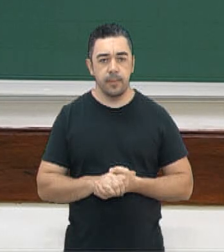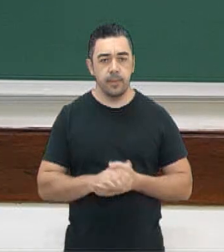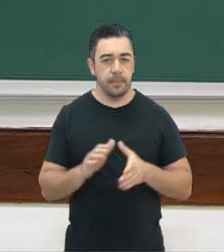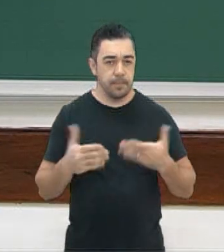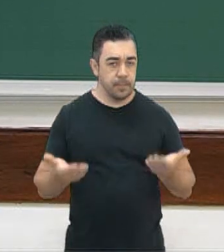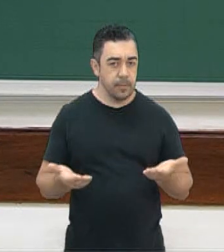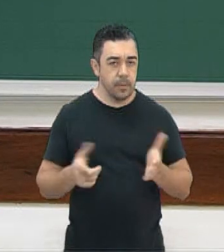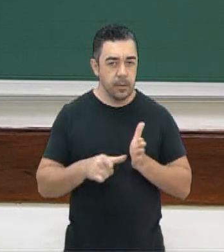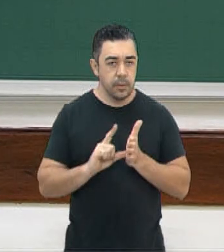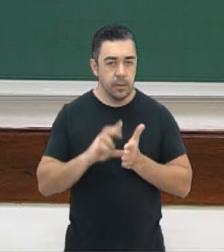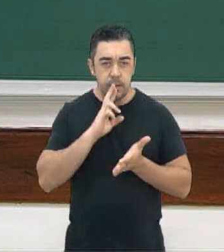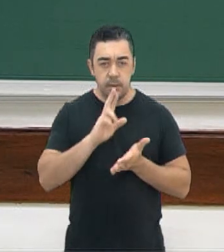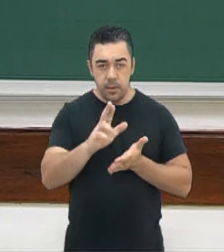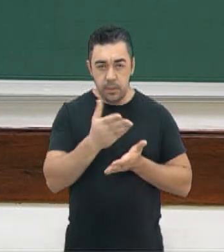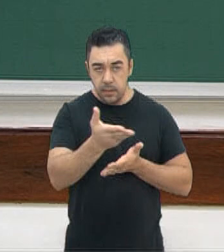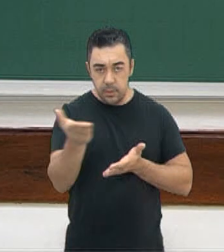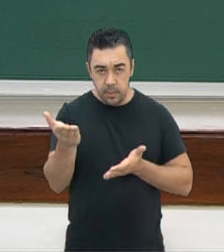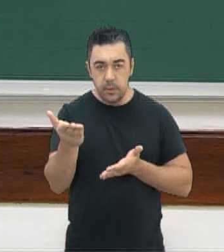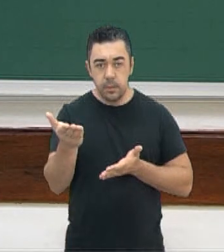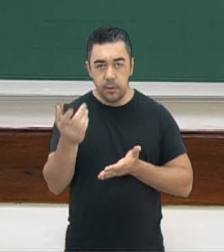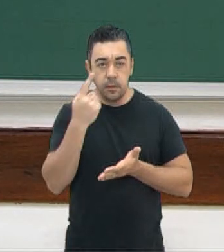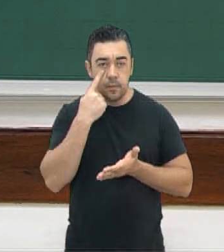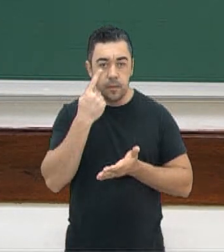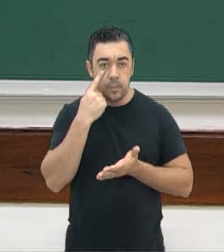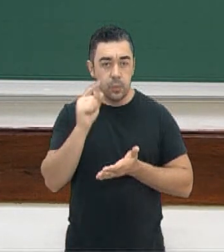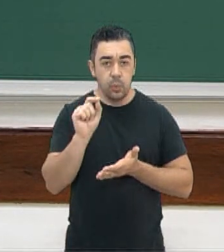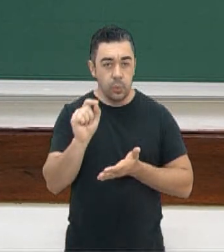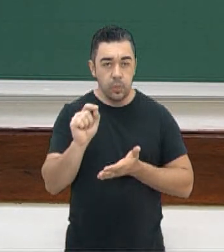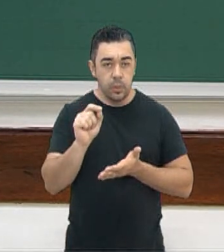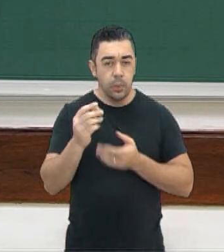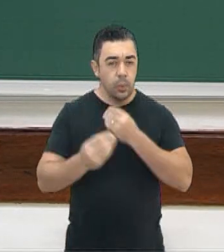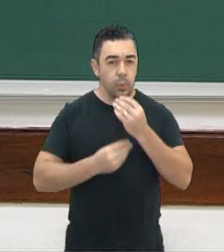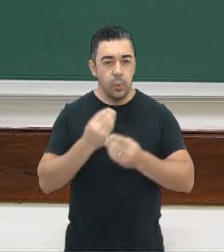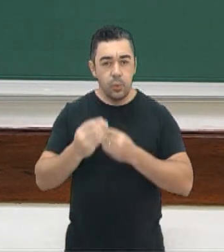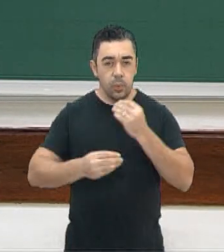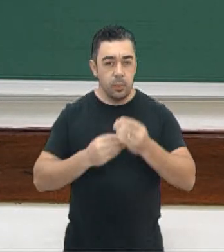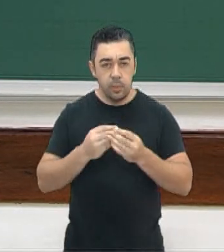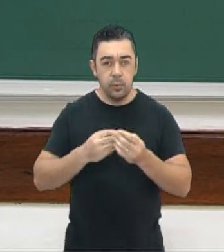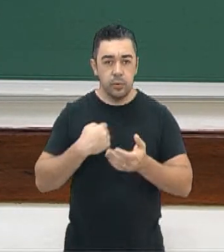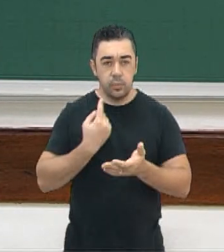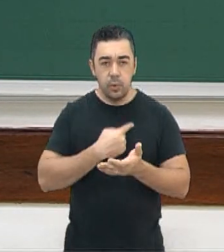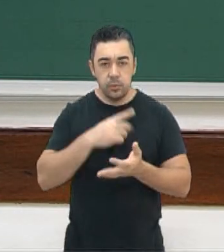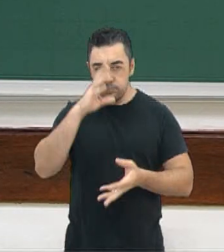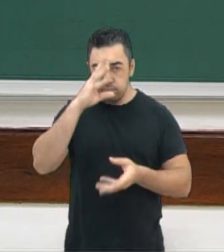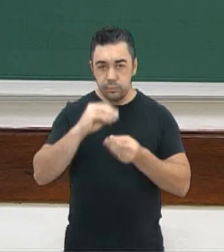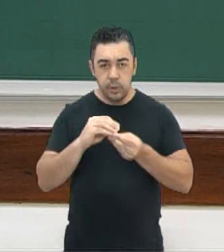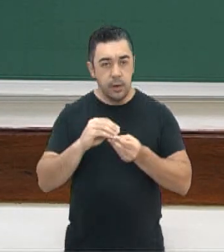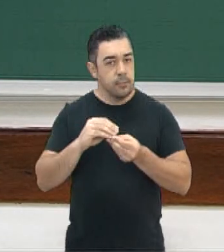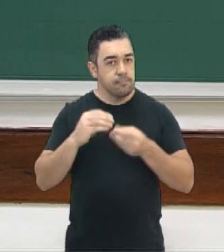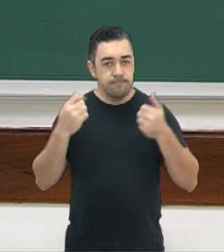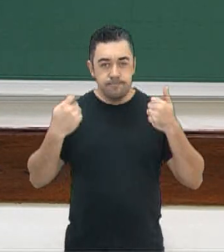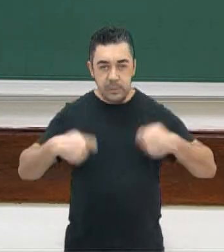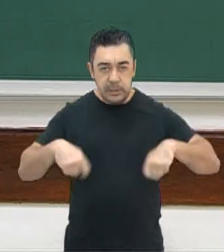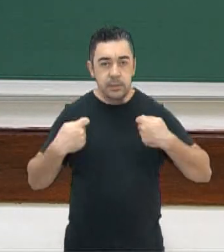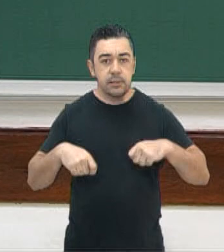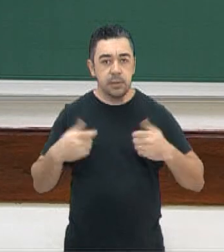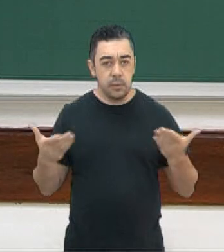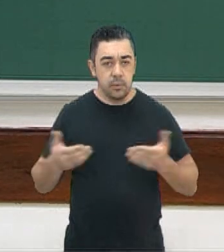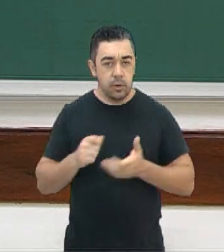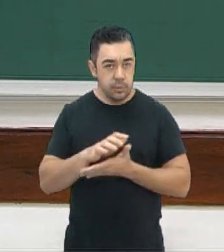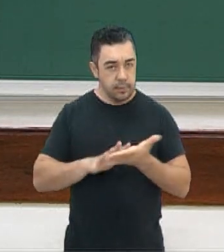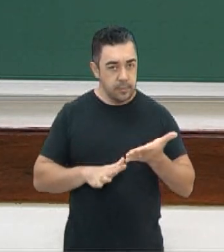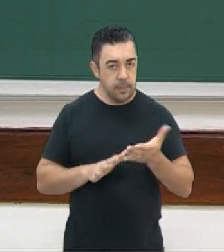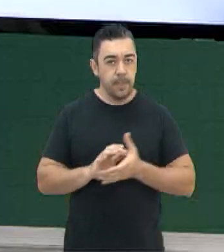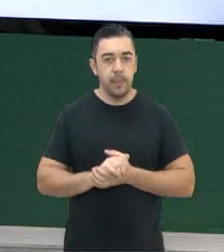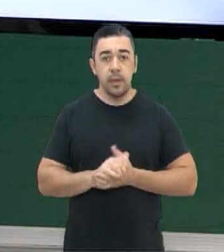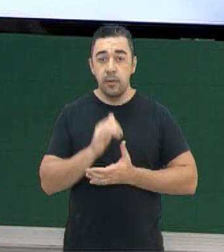Então, antes de dar a resposta, vejam bem como a interpretação aqui é fundamental nesse exercício. Ele está